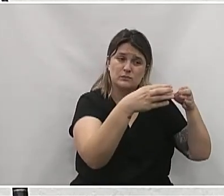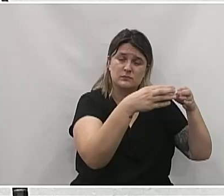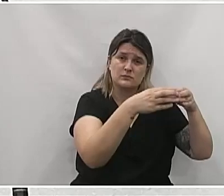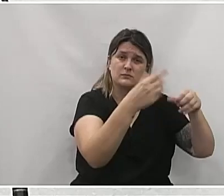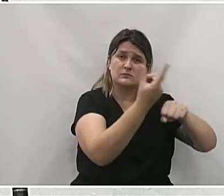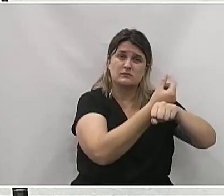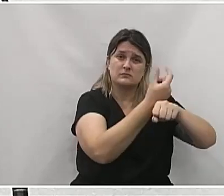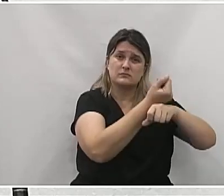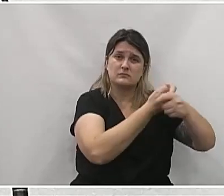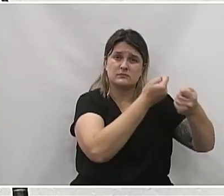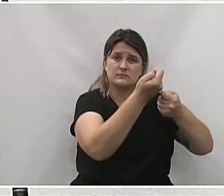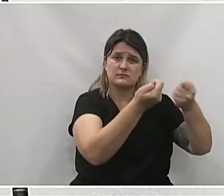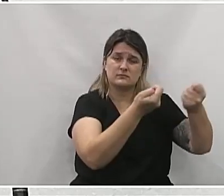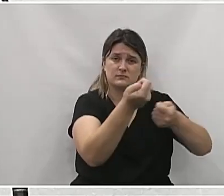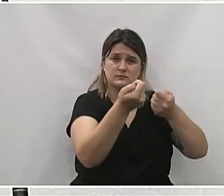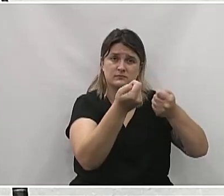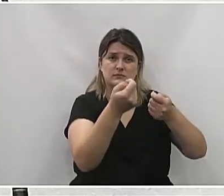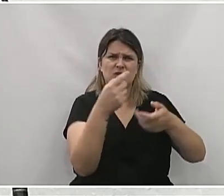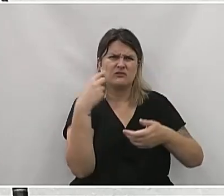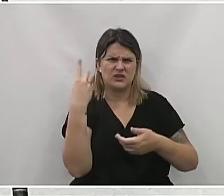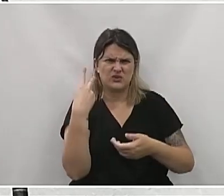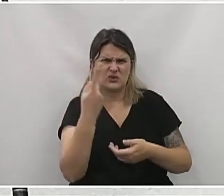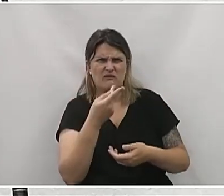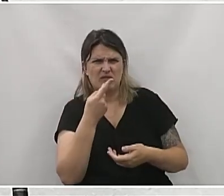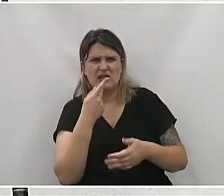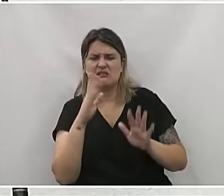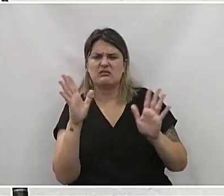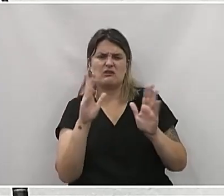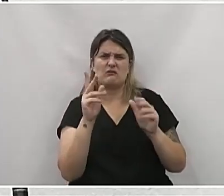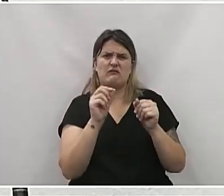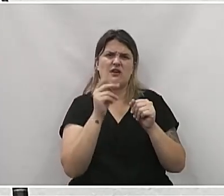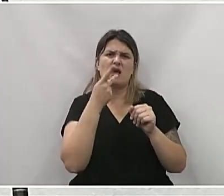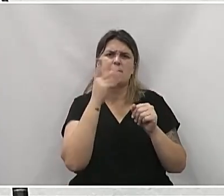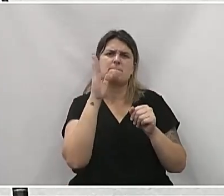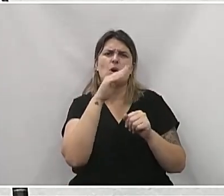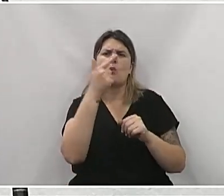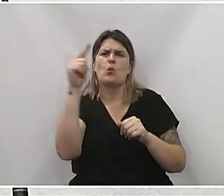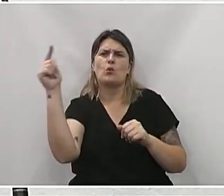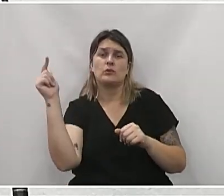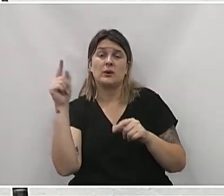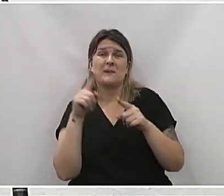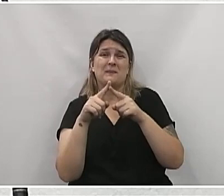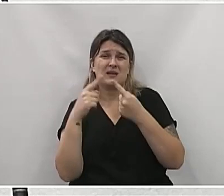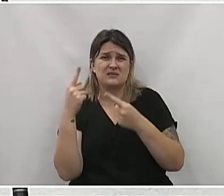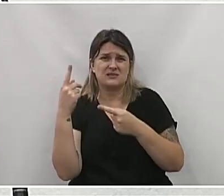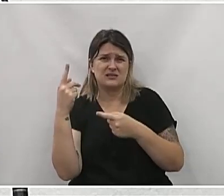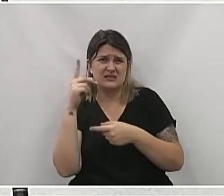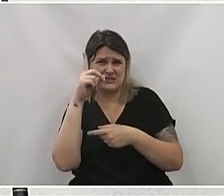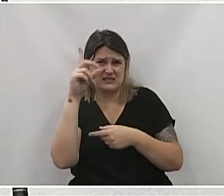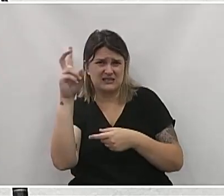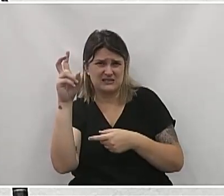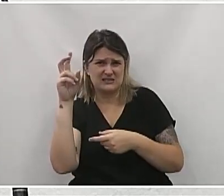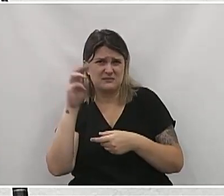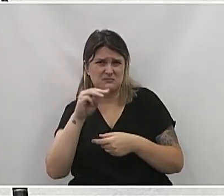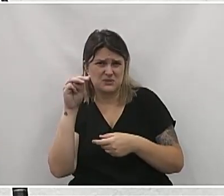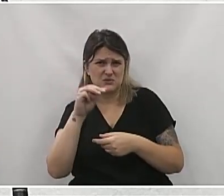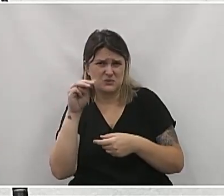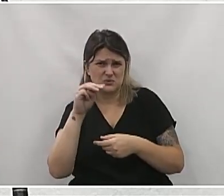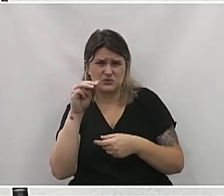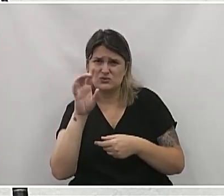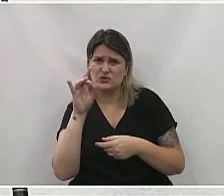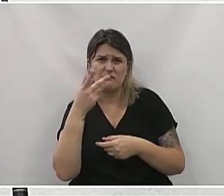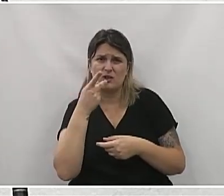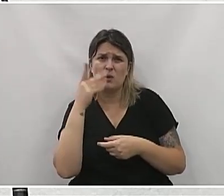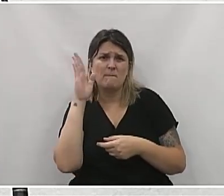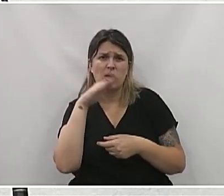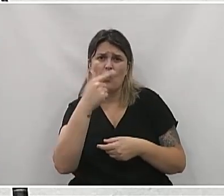Comissão de Finanças. O vereador vem aqui em cima e fala, não vamos falar mal do outro, mas na fala dele, durante os 15 minutos, só falou